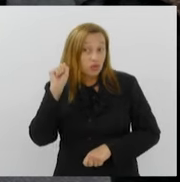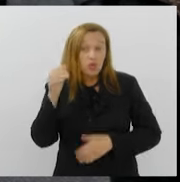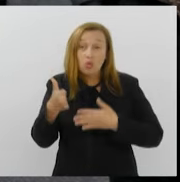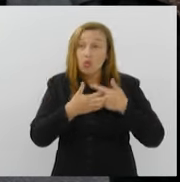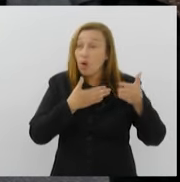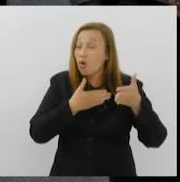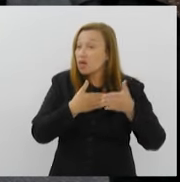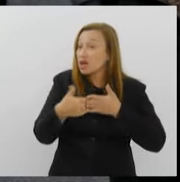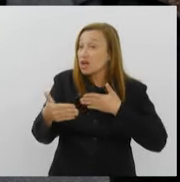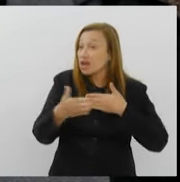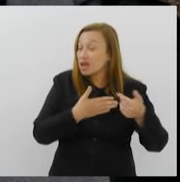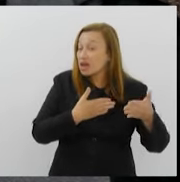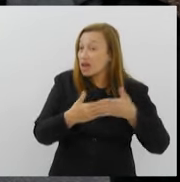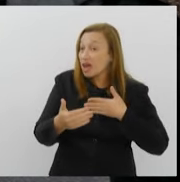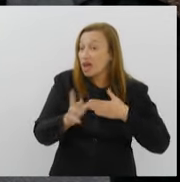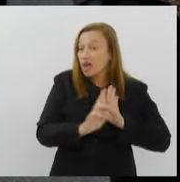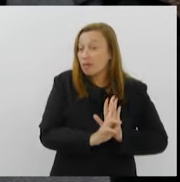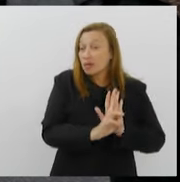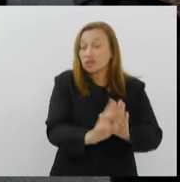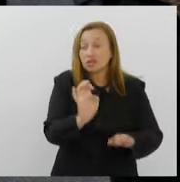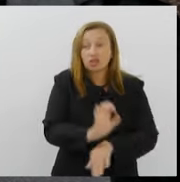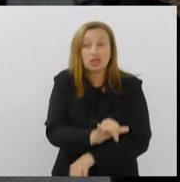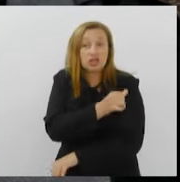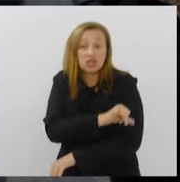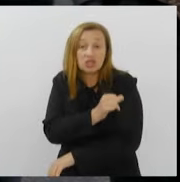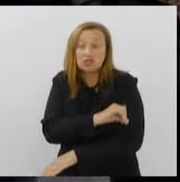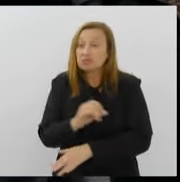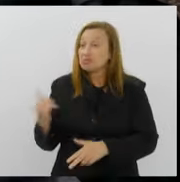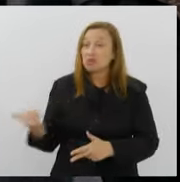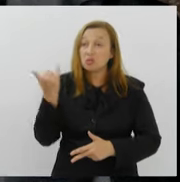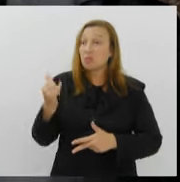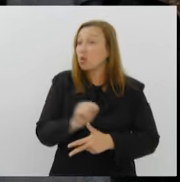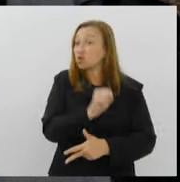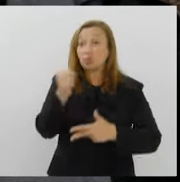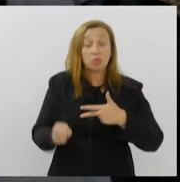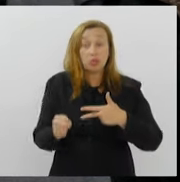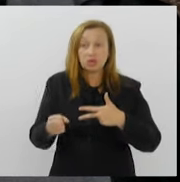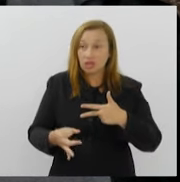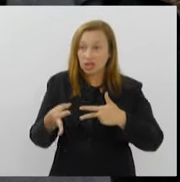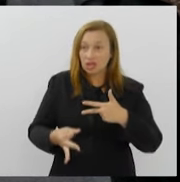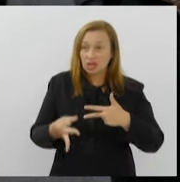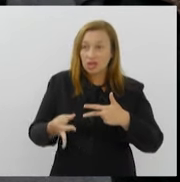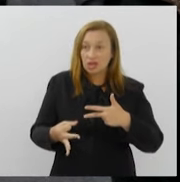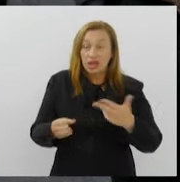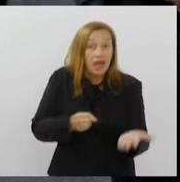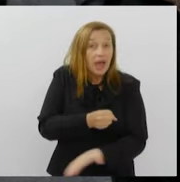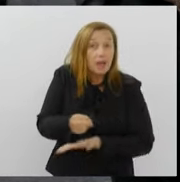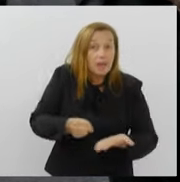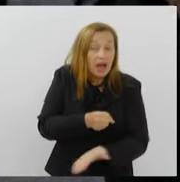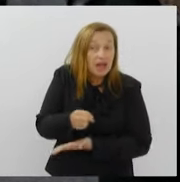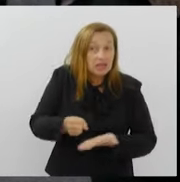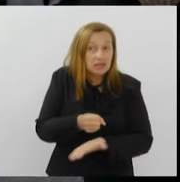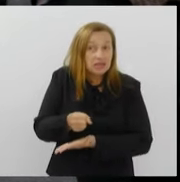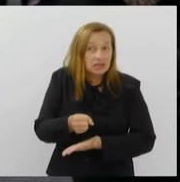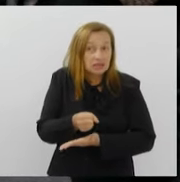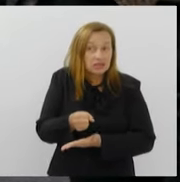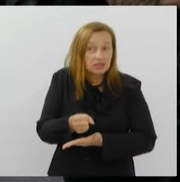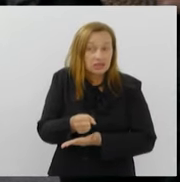qualquer autoridade do Estado do Rio de Janeiro, de que poder for. Isso faz parte do princípio basilar da tripartição dos